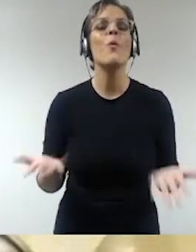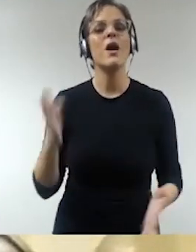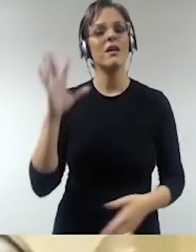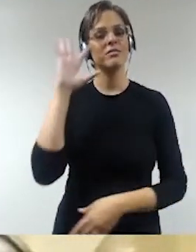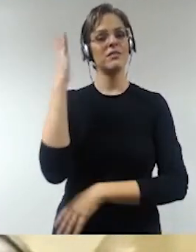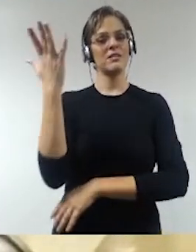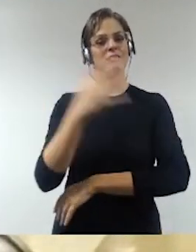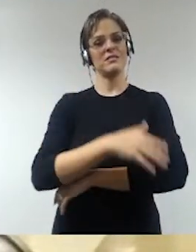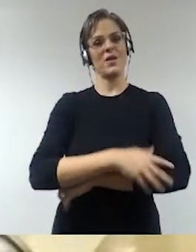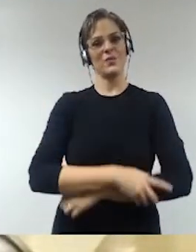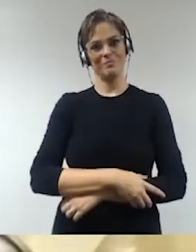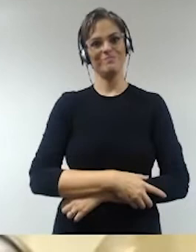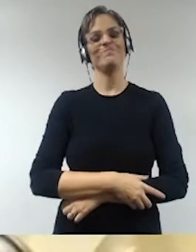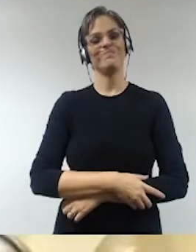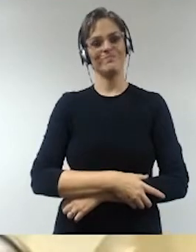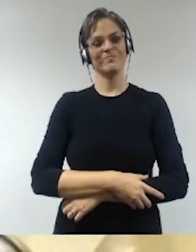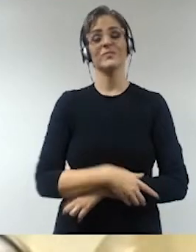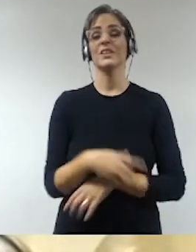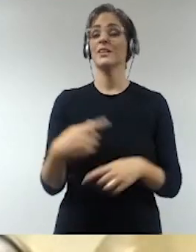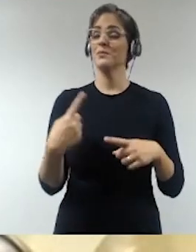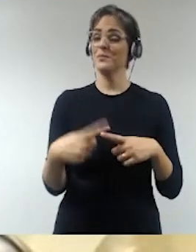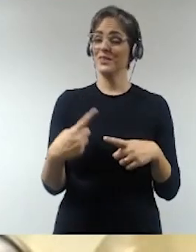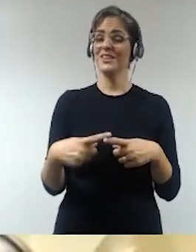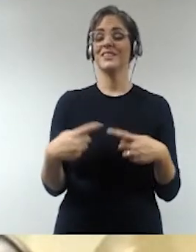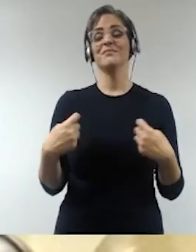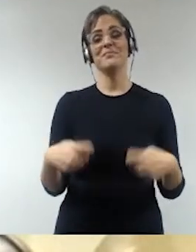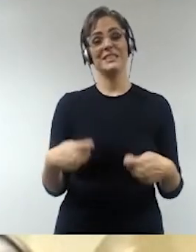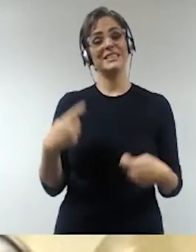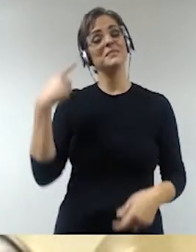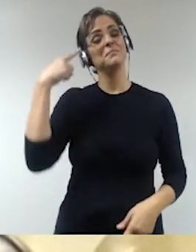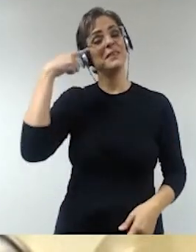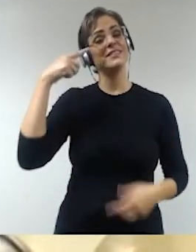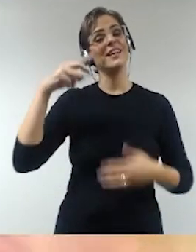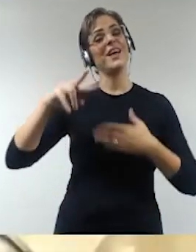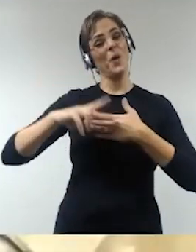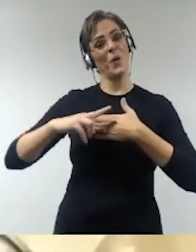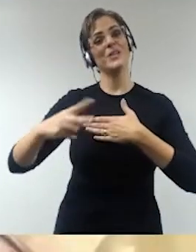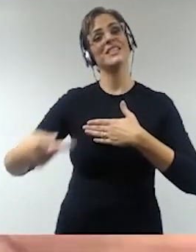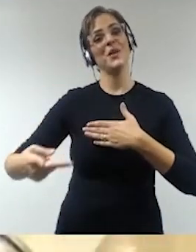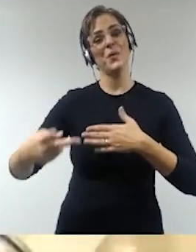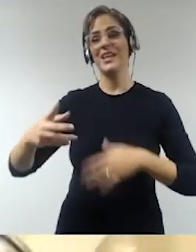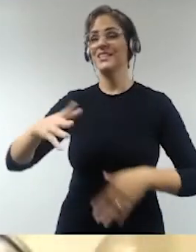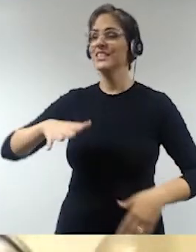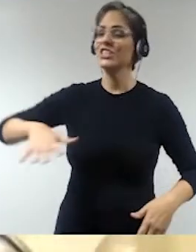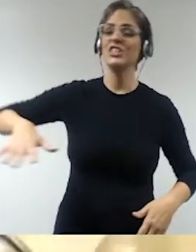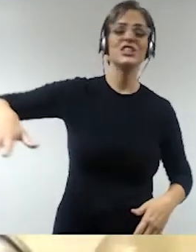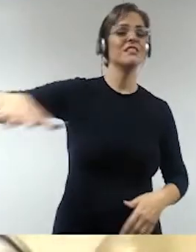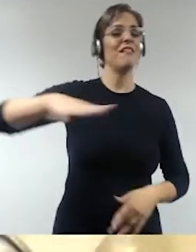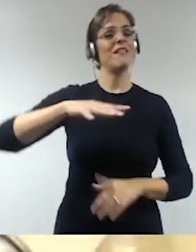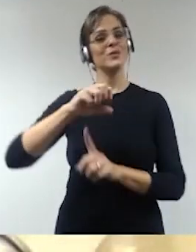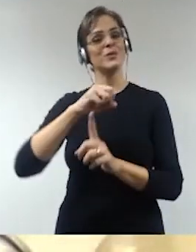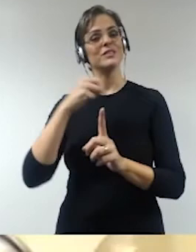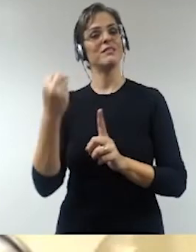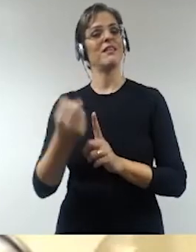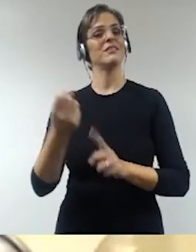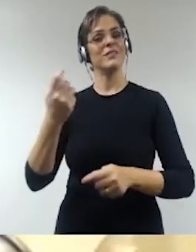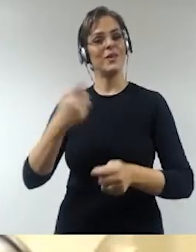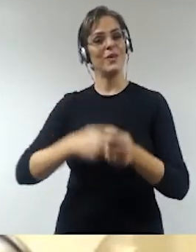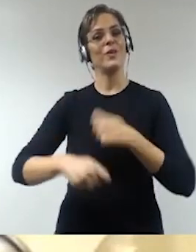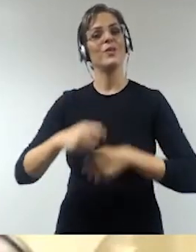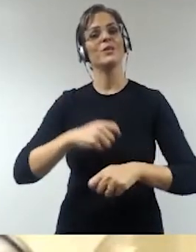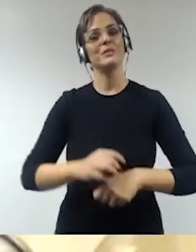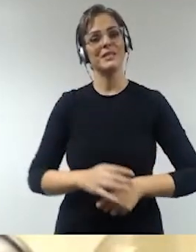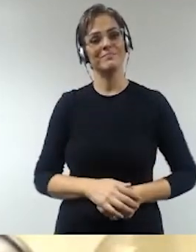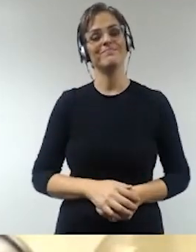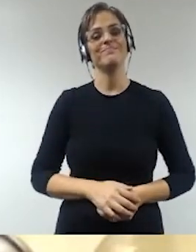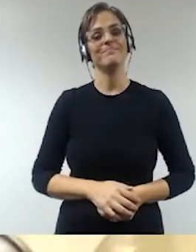que se deve tomar levando em conta as consequências sociais e econômicas? Eu poderia levar